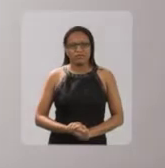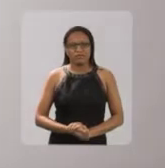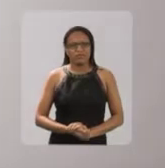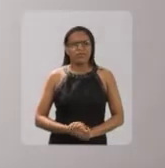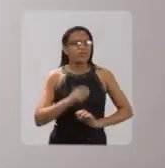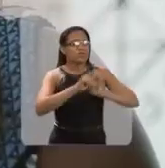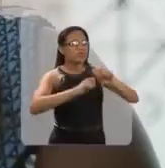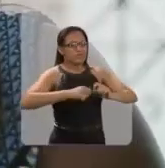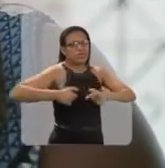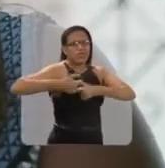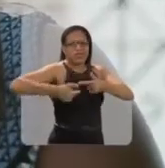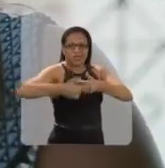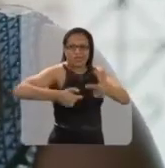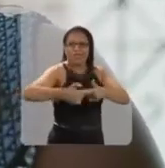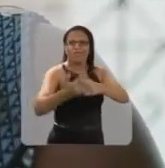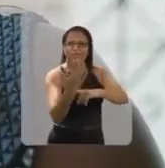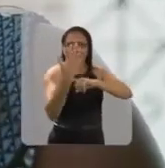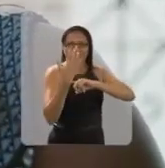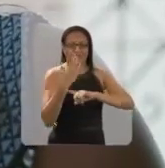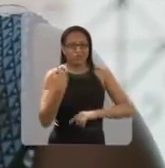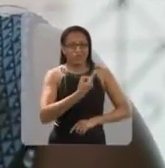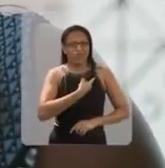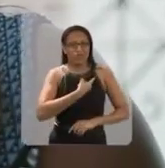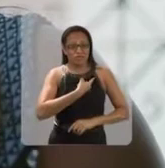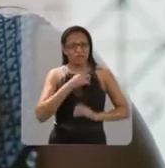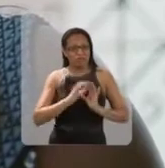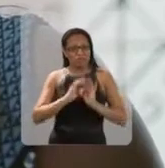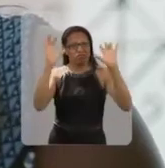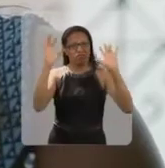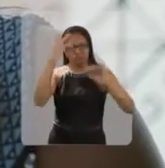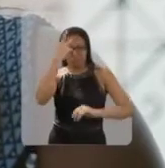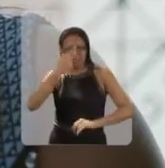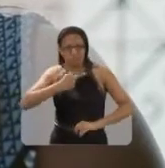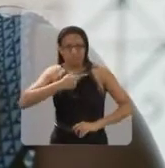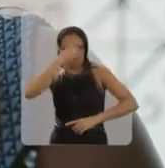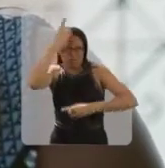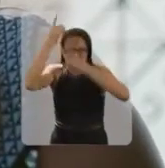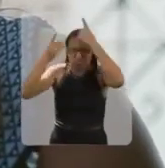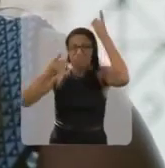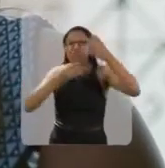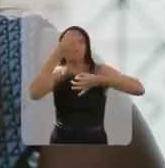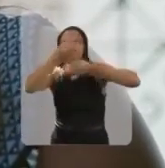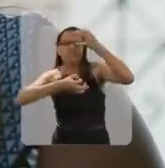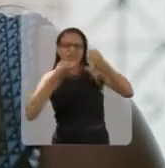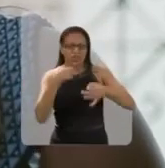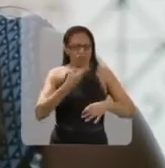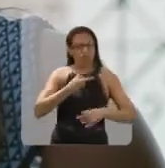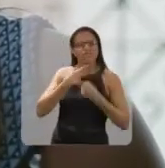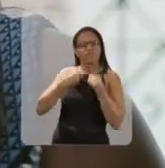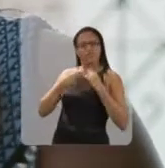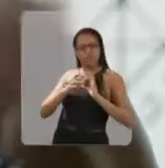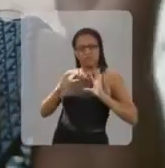O que a luta traz para a gente? A luta trouxe independência, autonomia de ideias. A gente sente-se à vontade, a gente tem mais